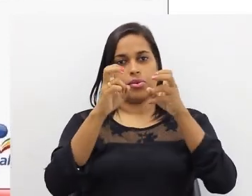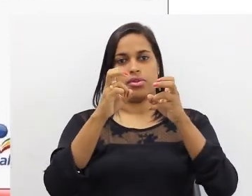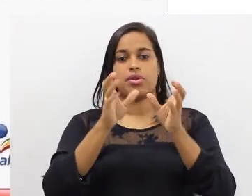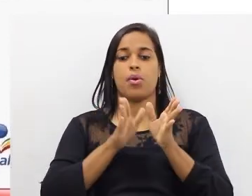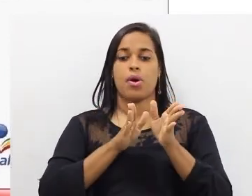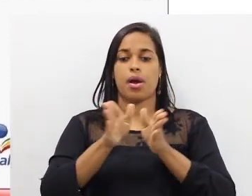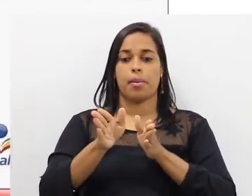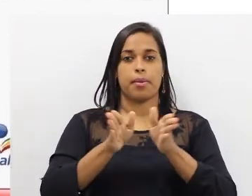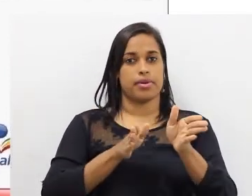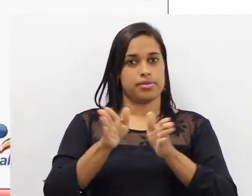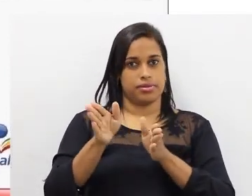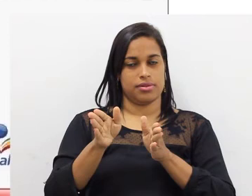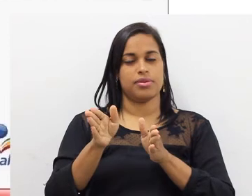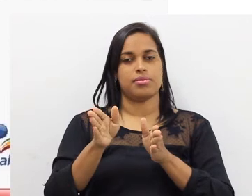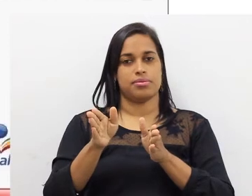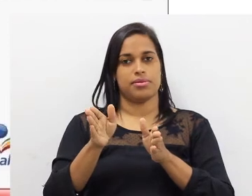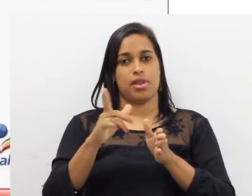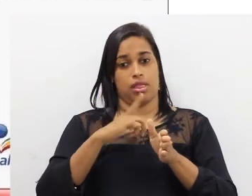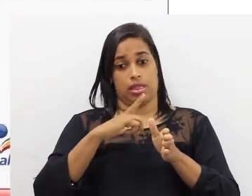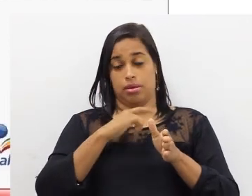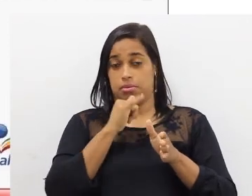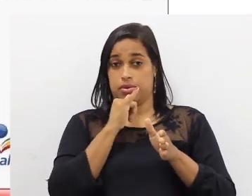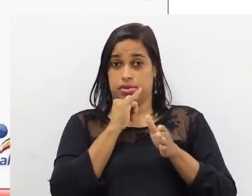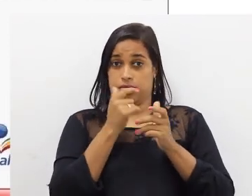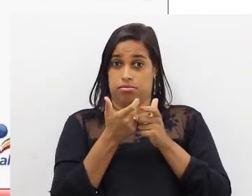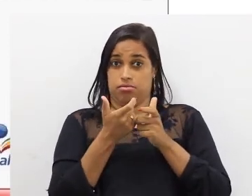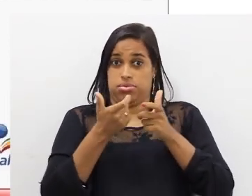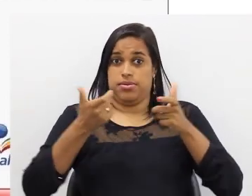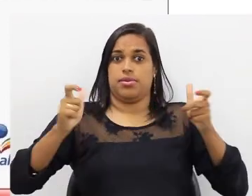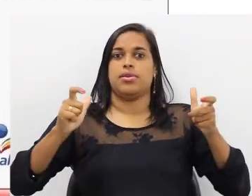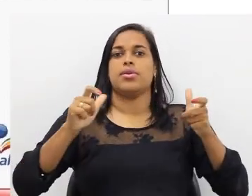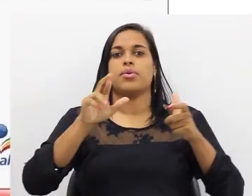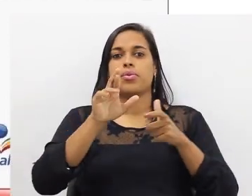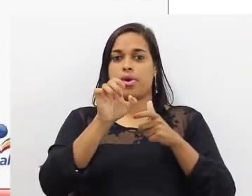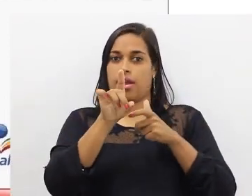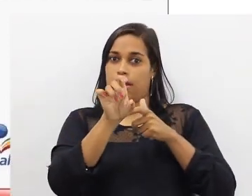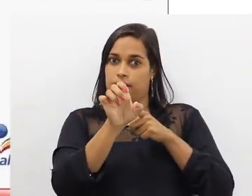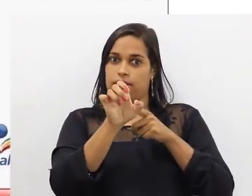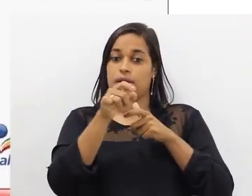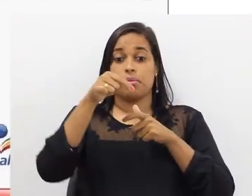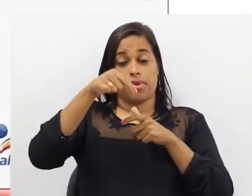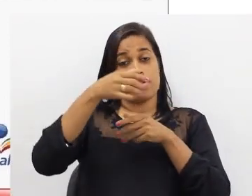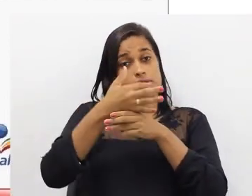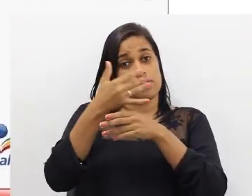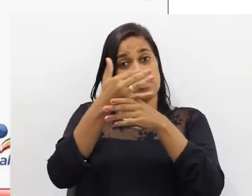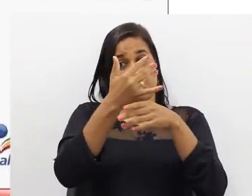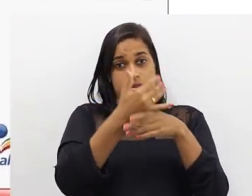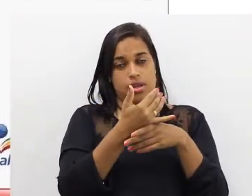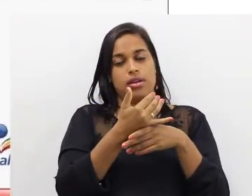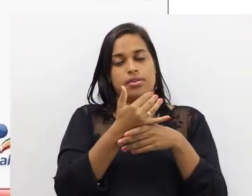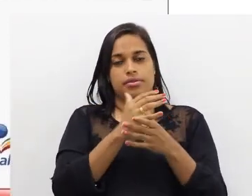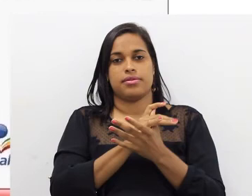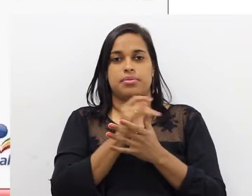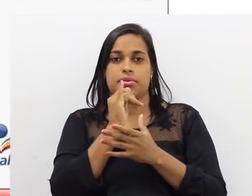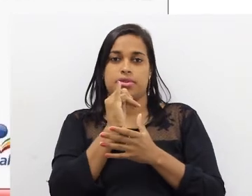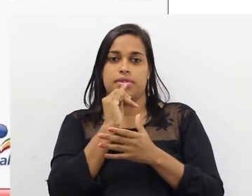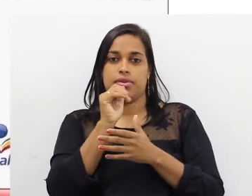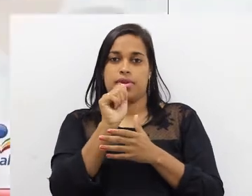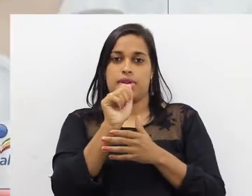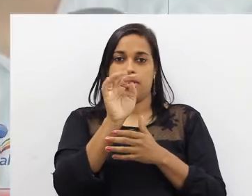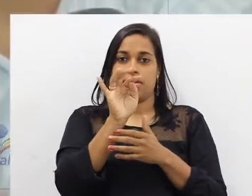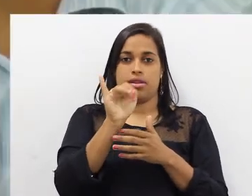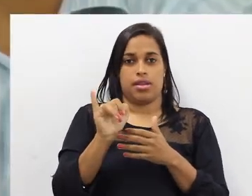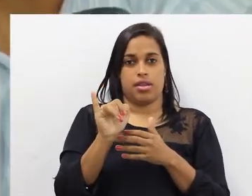Camaragibe, a gente pode estender uma rede por essas cidades. Um excelente exemplo é a ATI, né? A